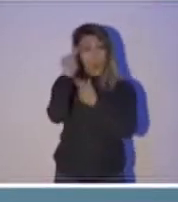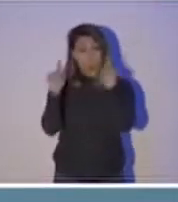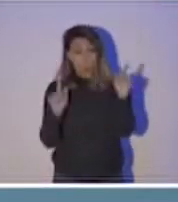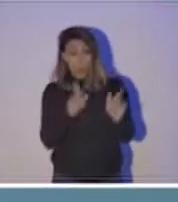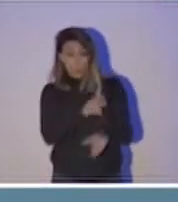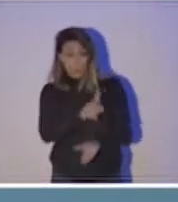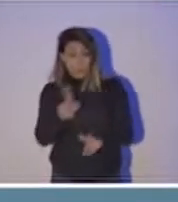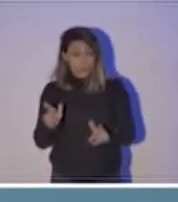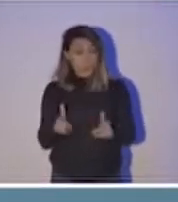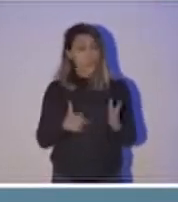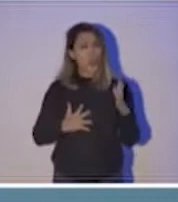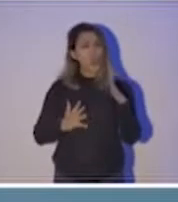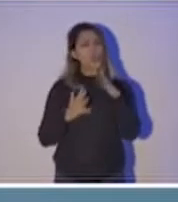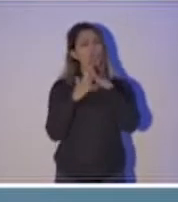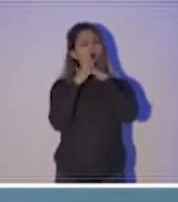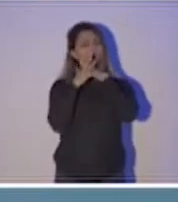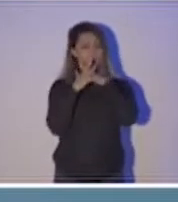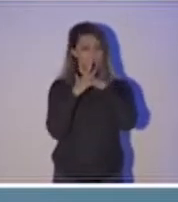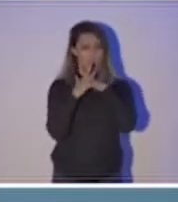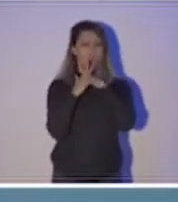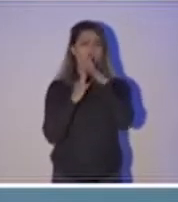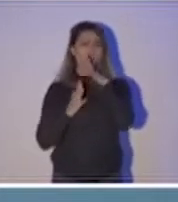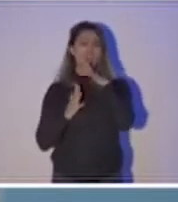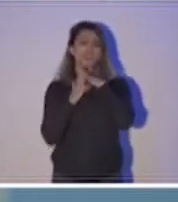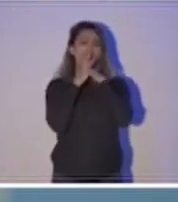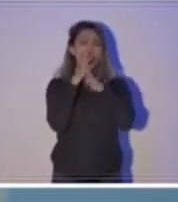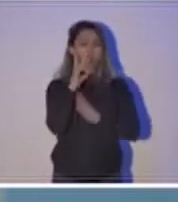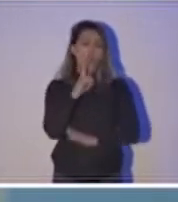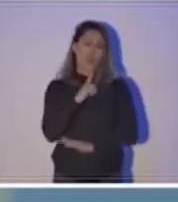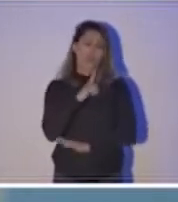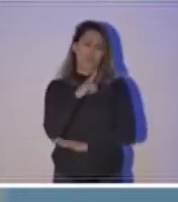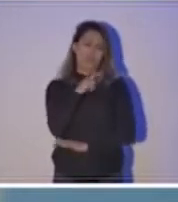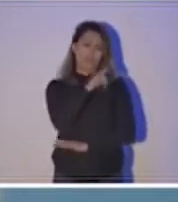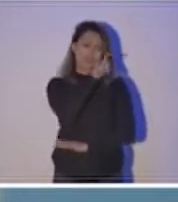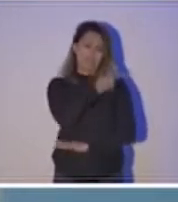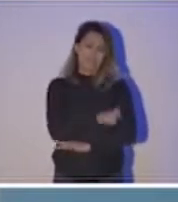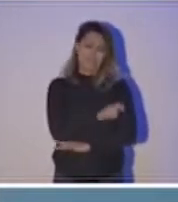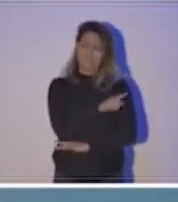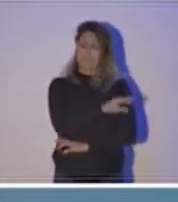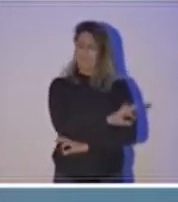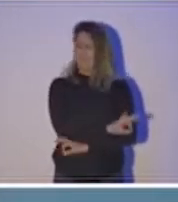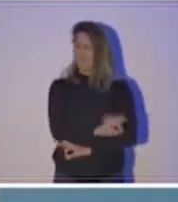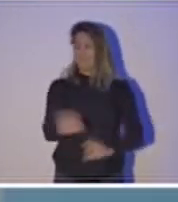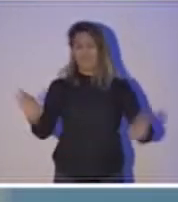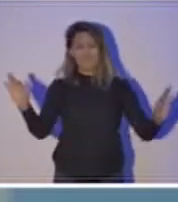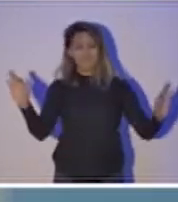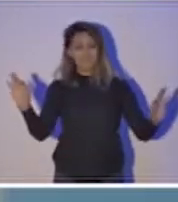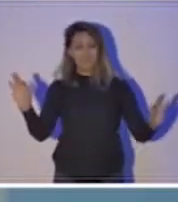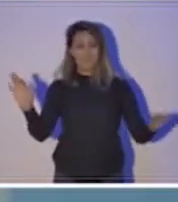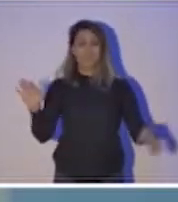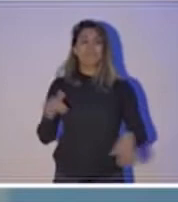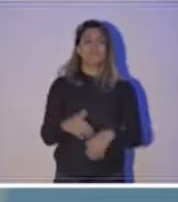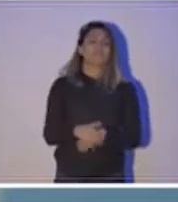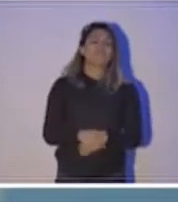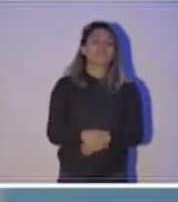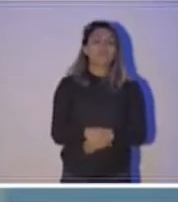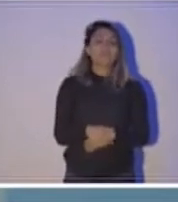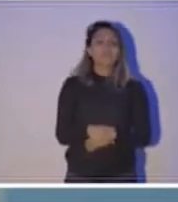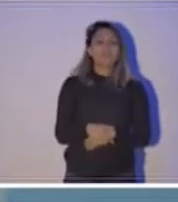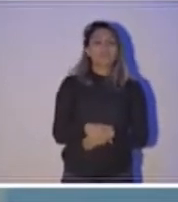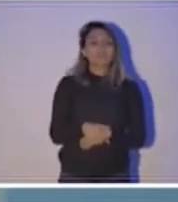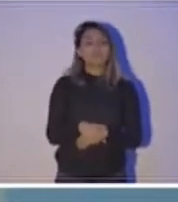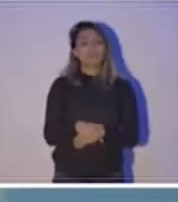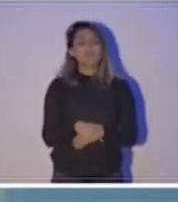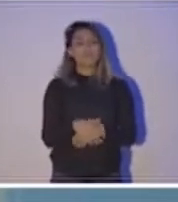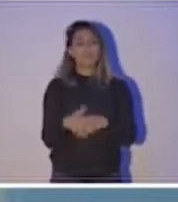interessados em trocar e aprender, eu queria que você contasse para a gente duas coisas. Como é que você faz para criar esse ambiente de